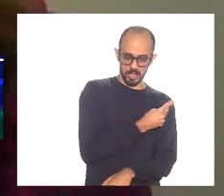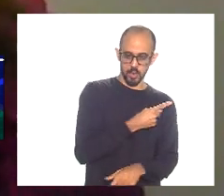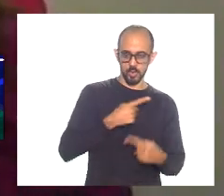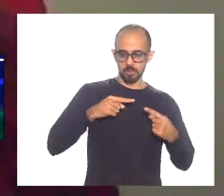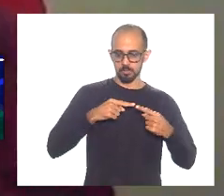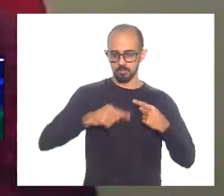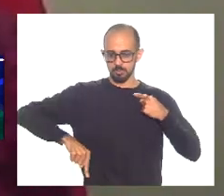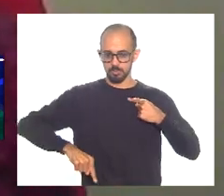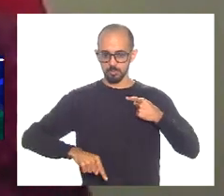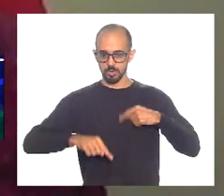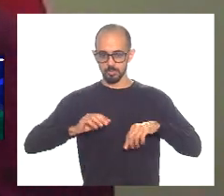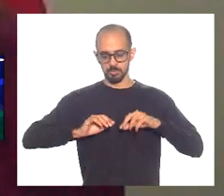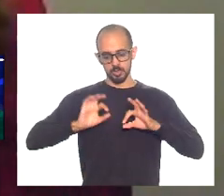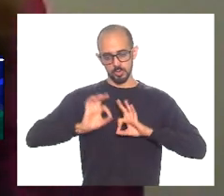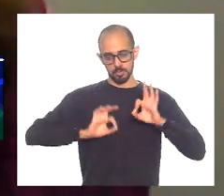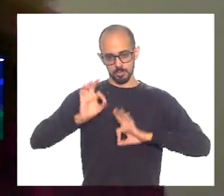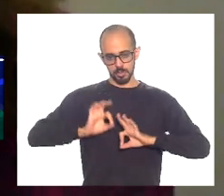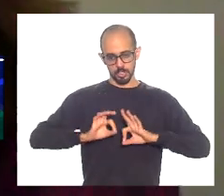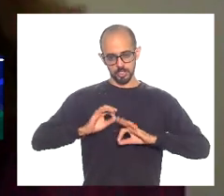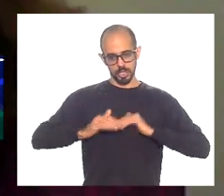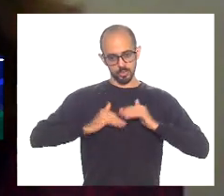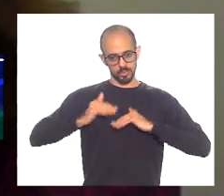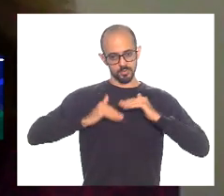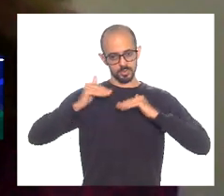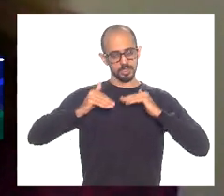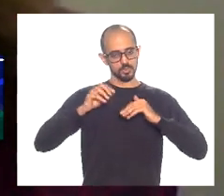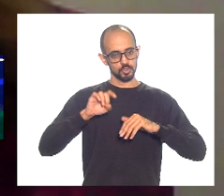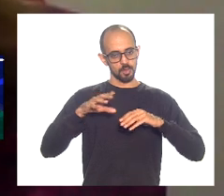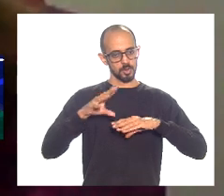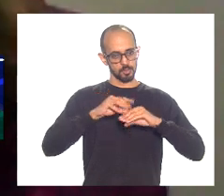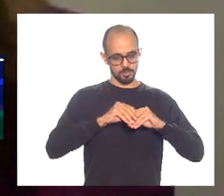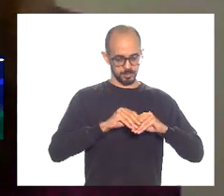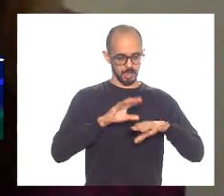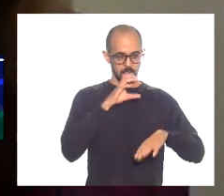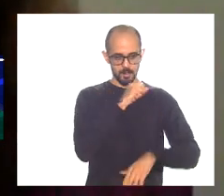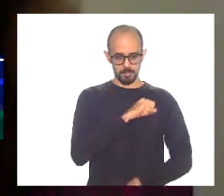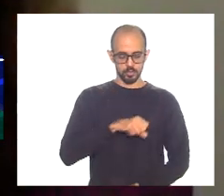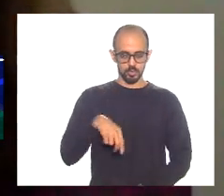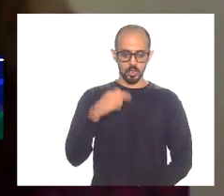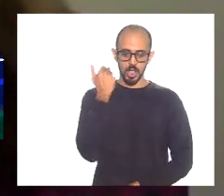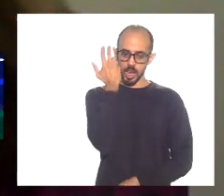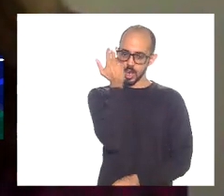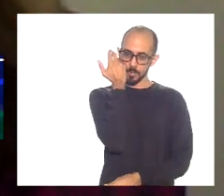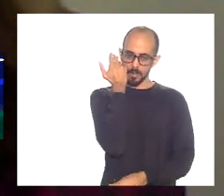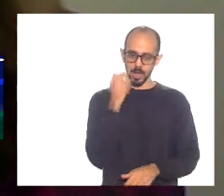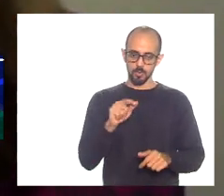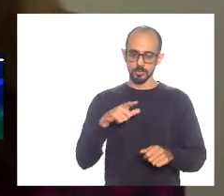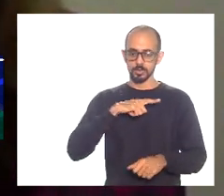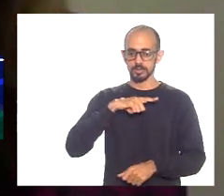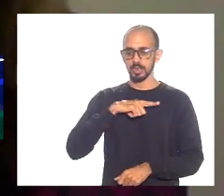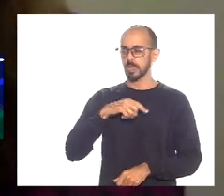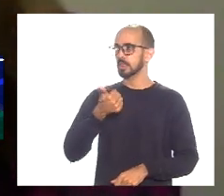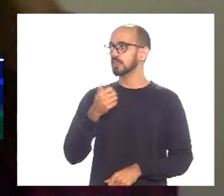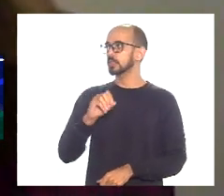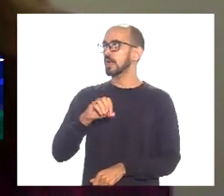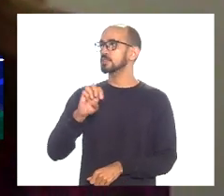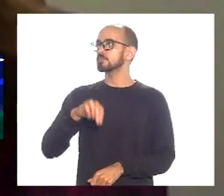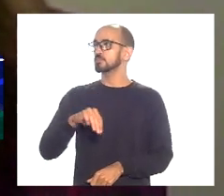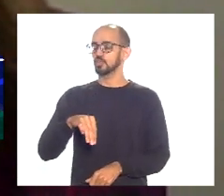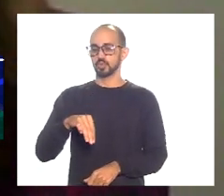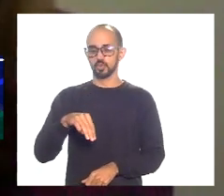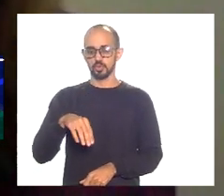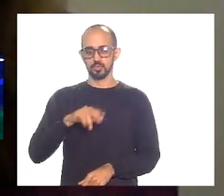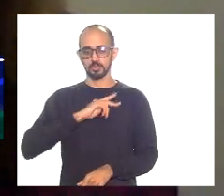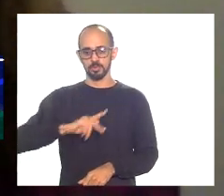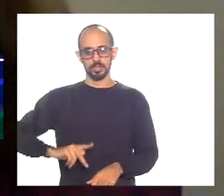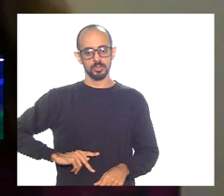que esse projeto prosperasse. Então, só para dar minha contribuição. Deputado Eliomar Coelho, Vossa Excelência tem 10 minutos, o presidente não